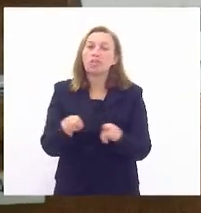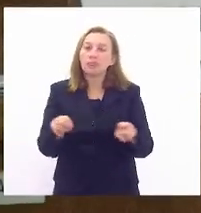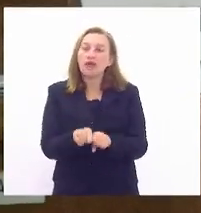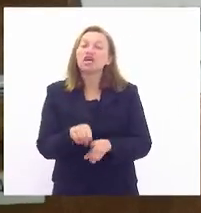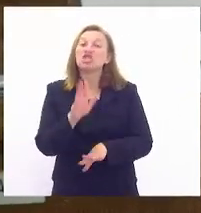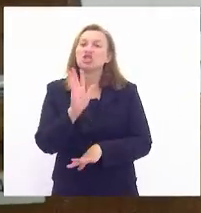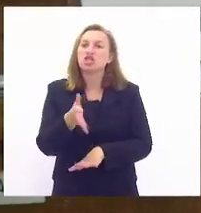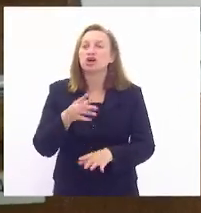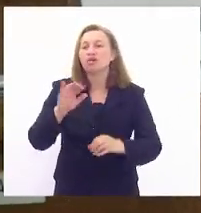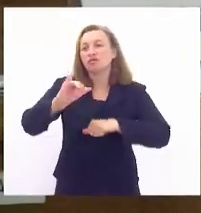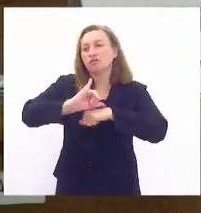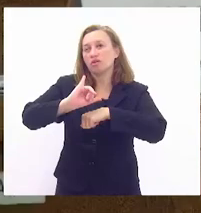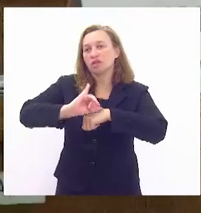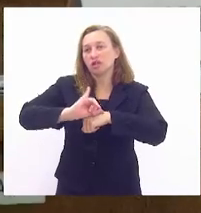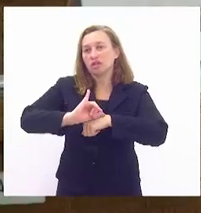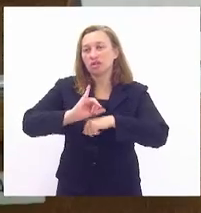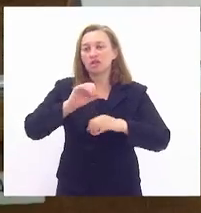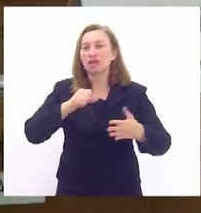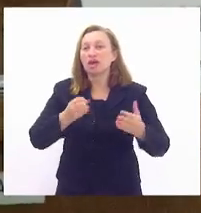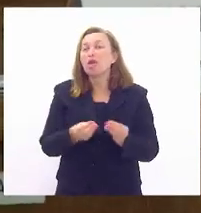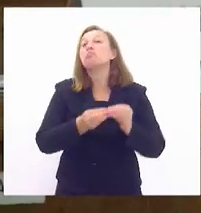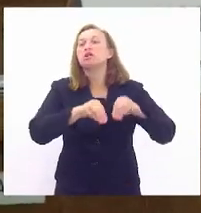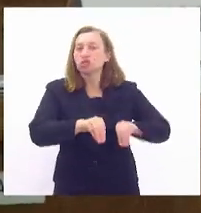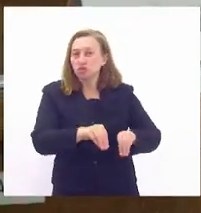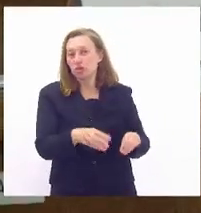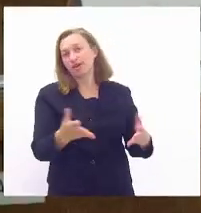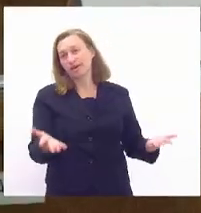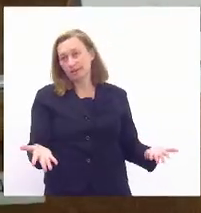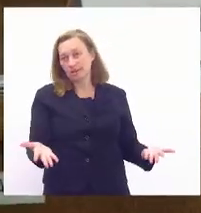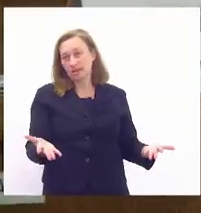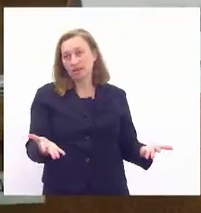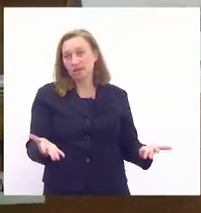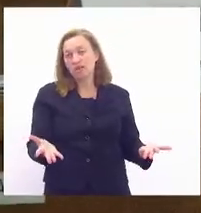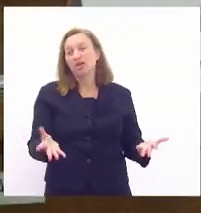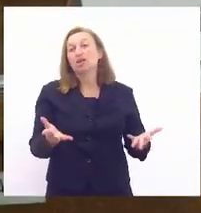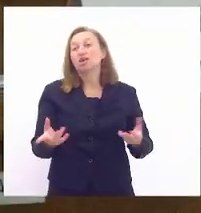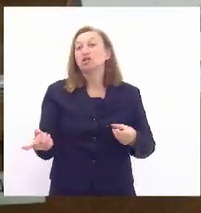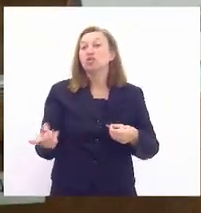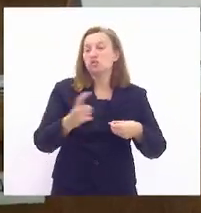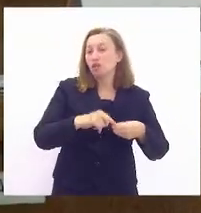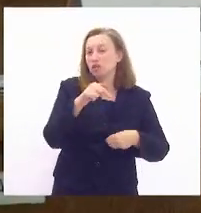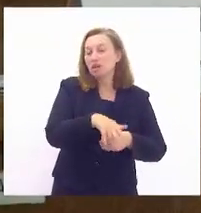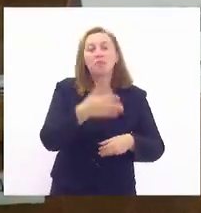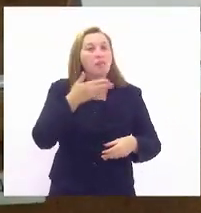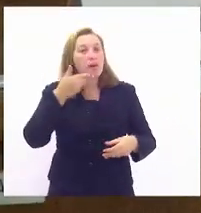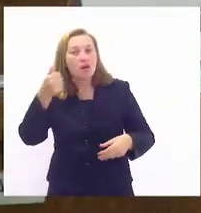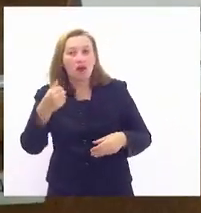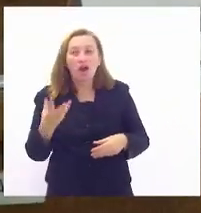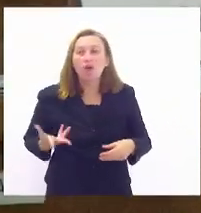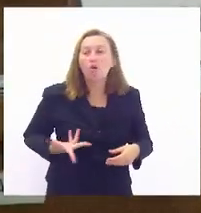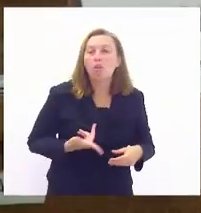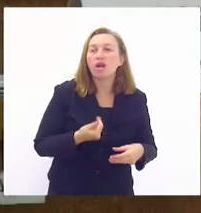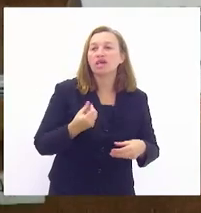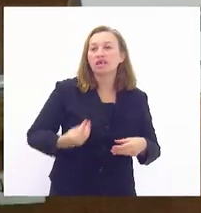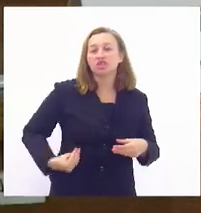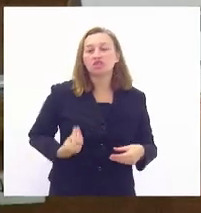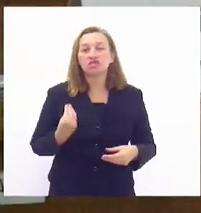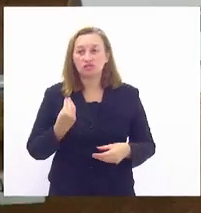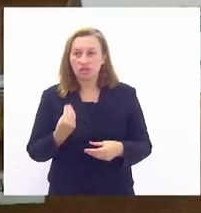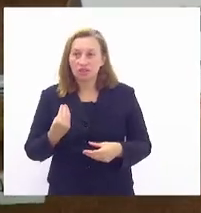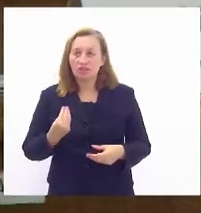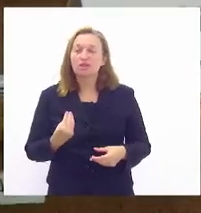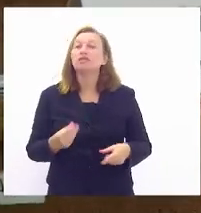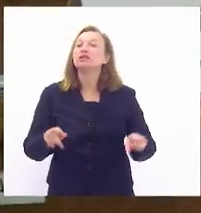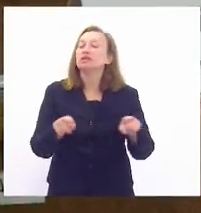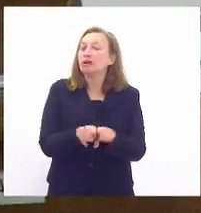que Volta Redonda é impactada, que isso retorne aqui para a melhoria da qualidade ambiental e